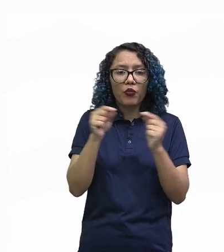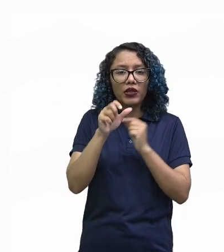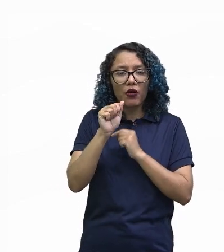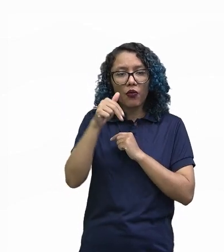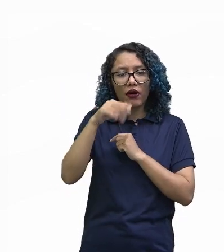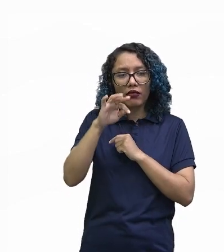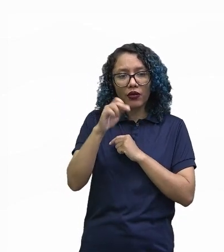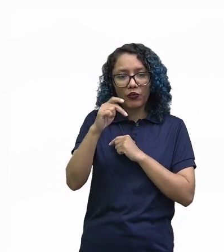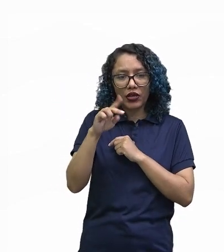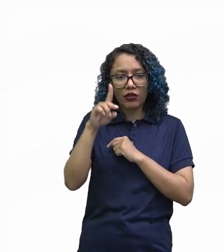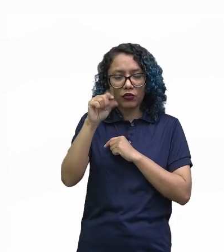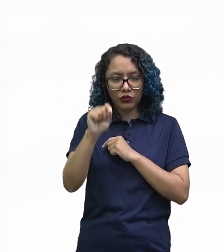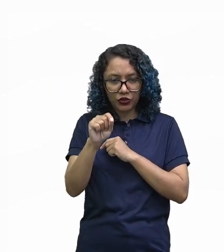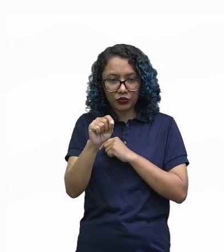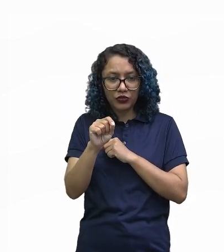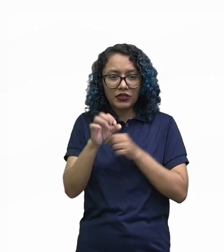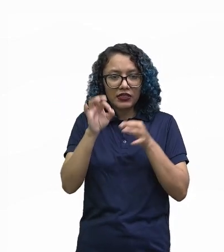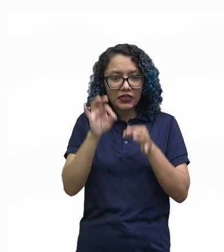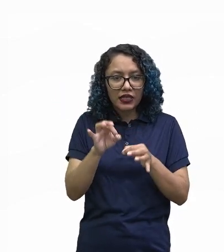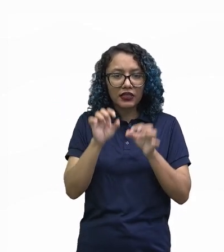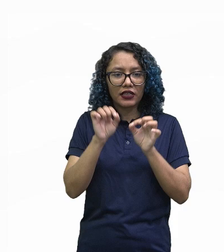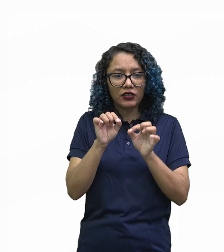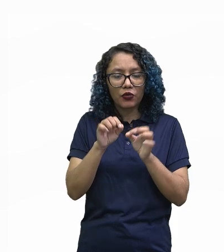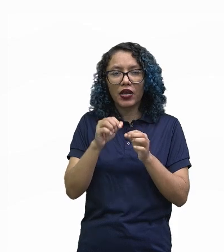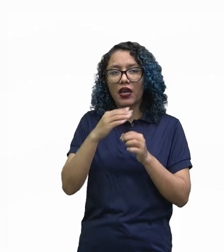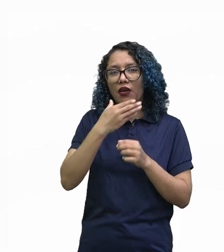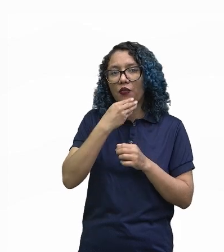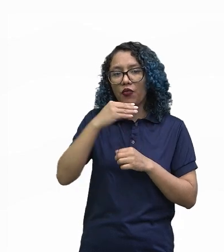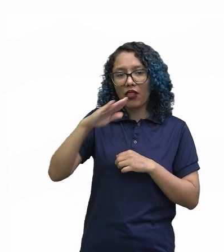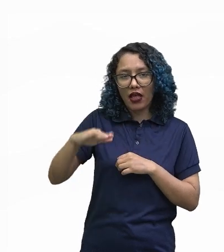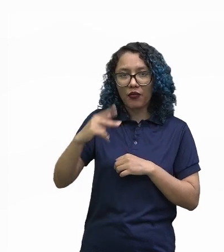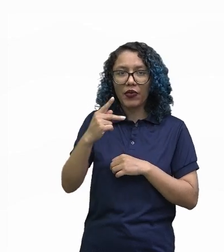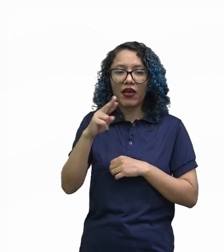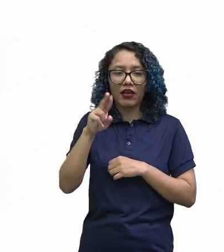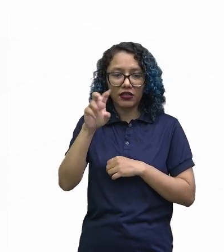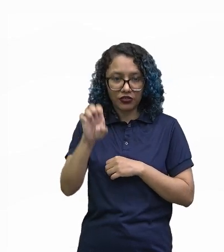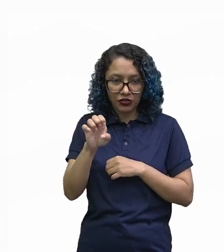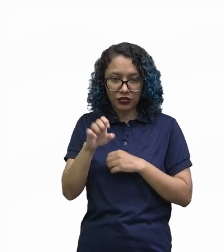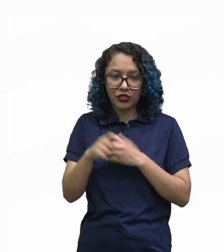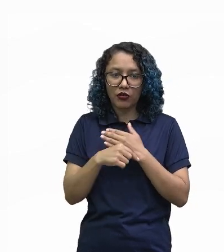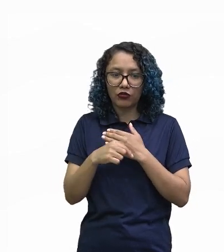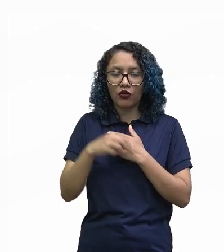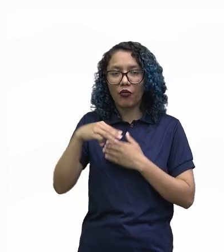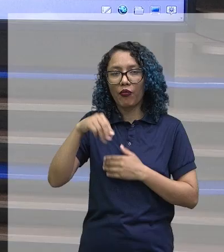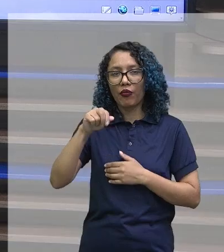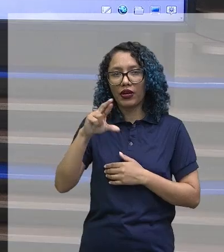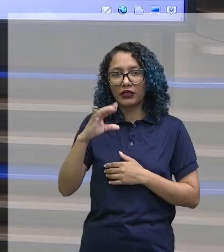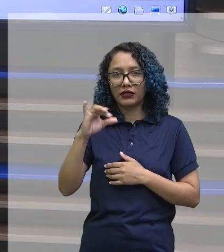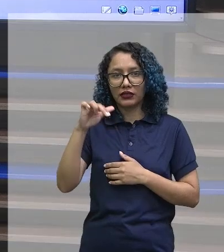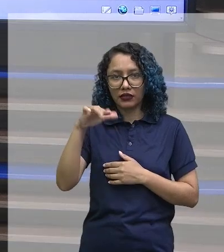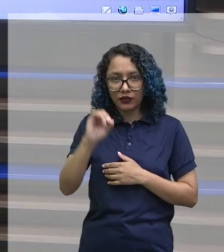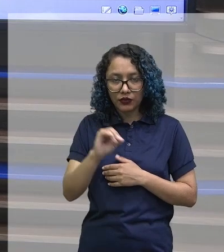dúvida o tal do moleque proparoxítono. Marciano Vasques.